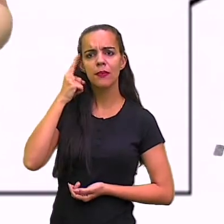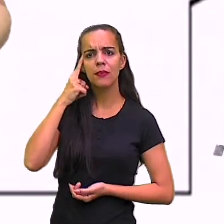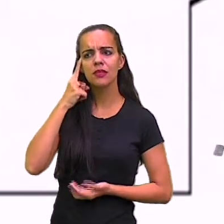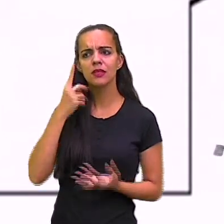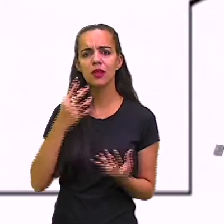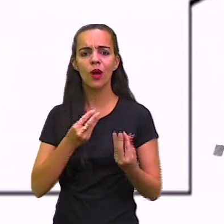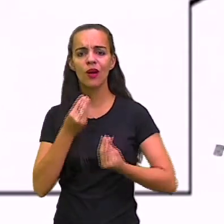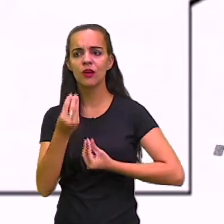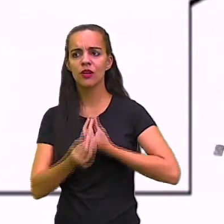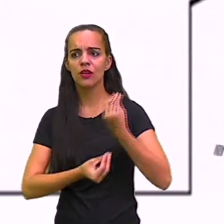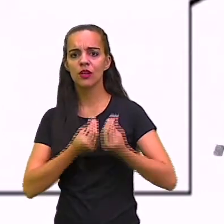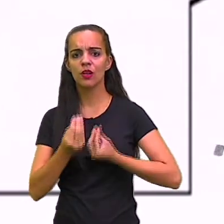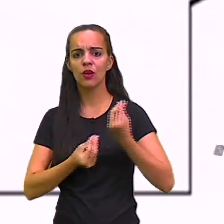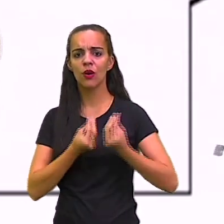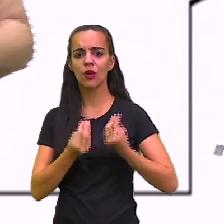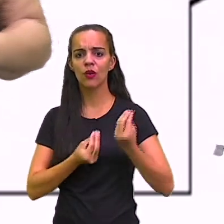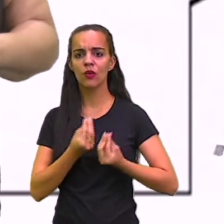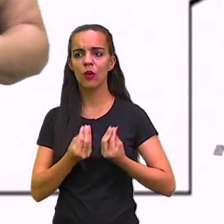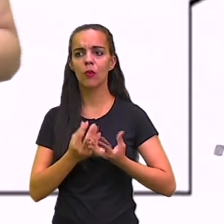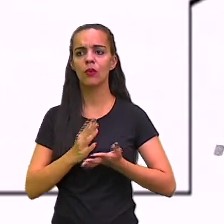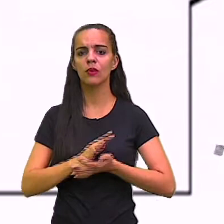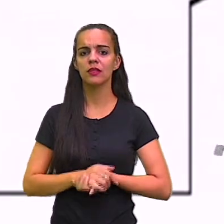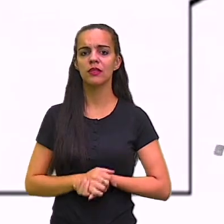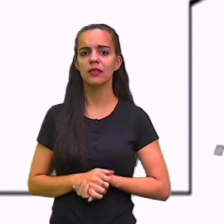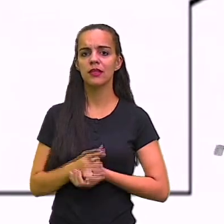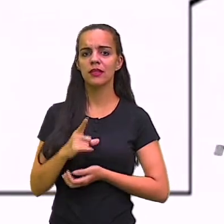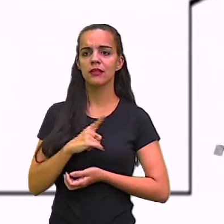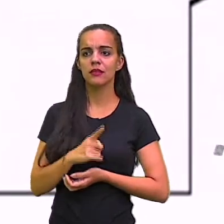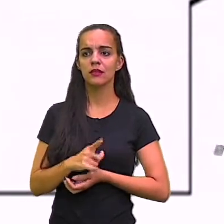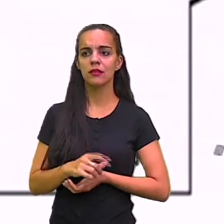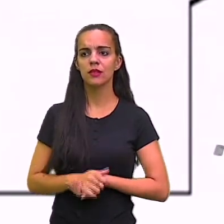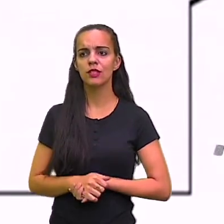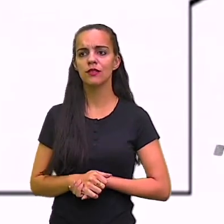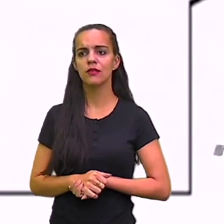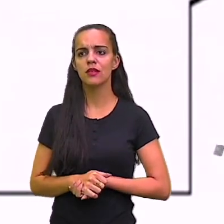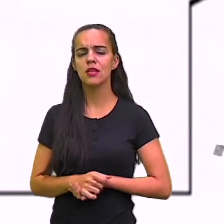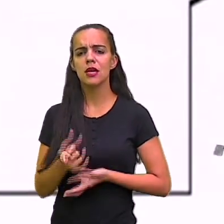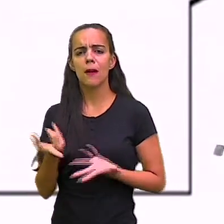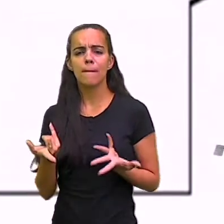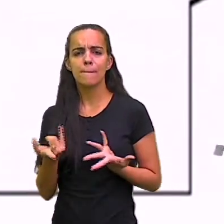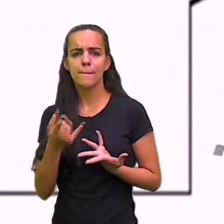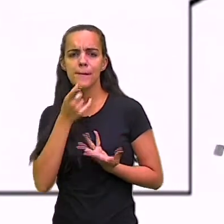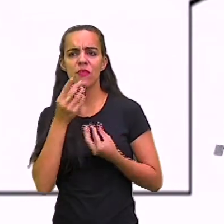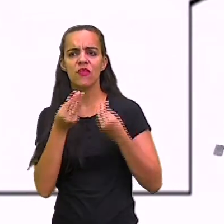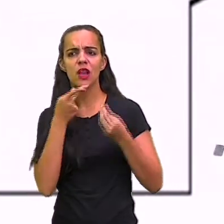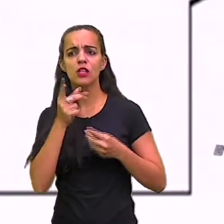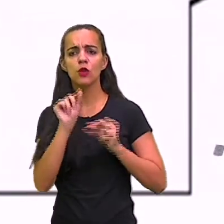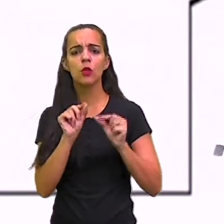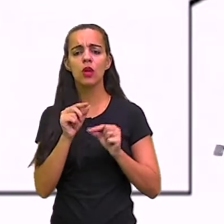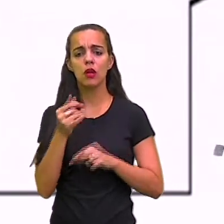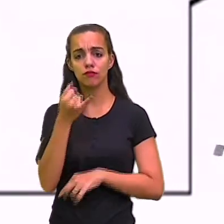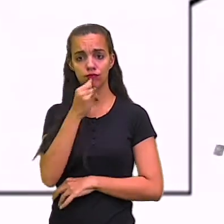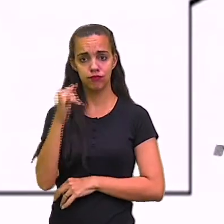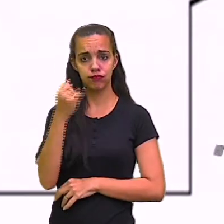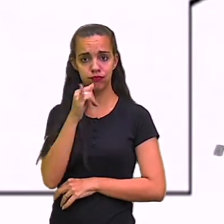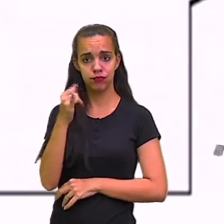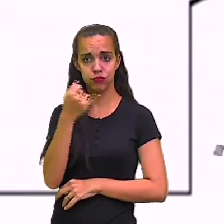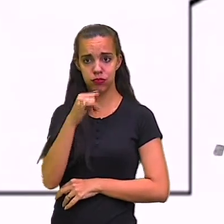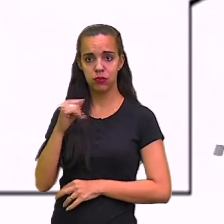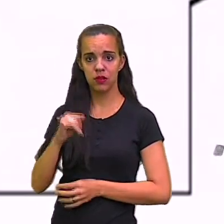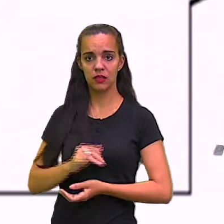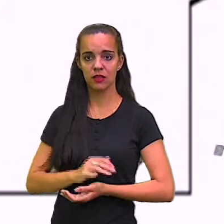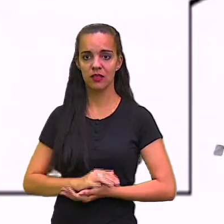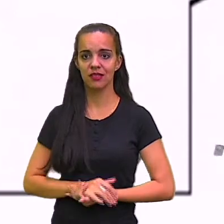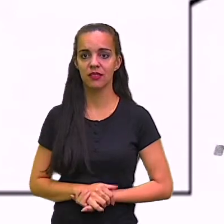em como tudo isso é acontece pensar um pouquinho pra você ficou elétrico é uma